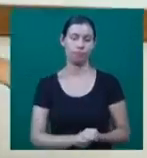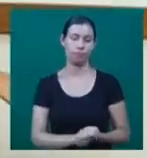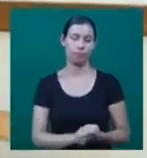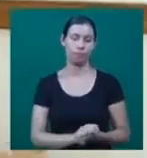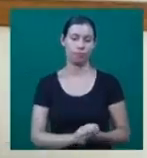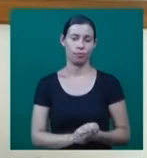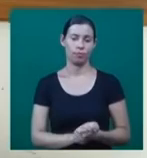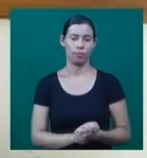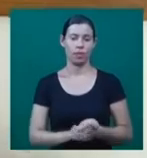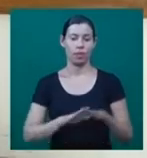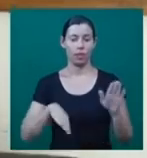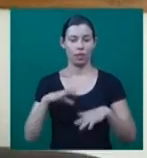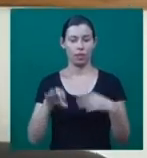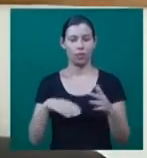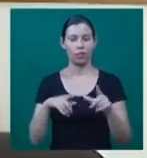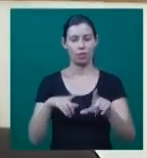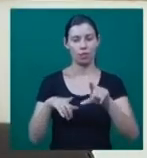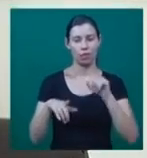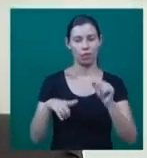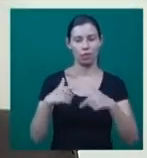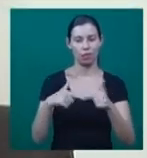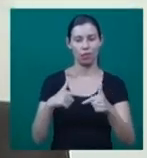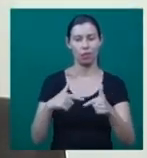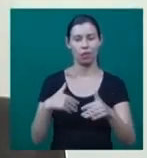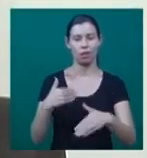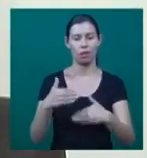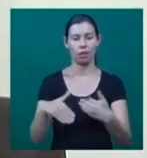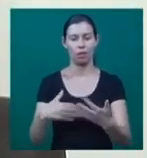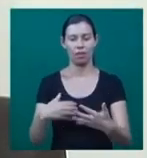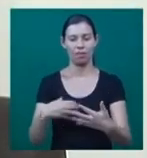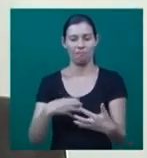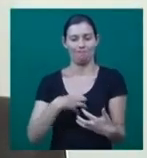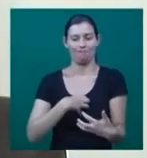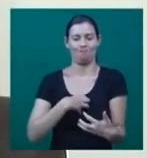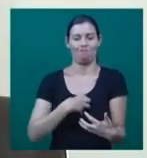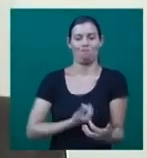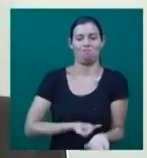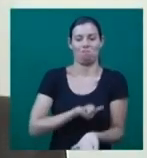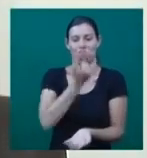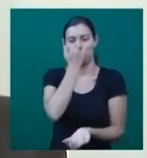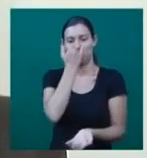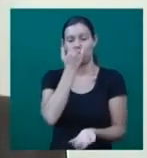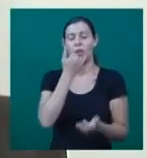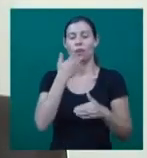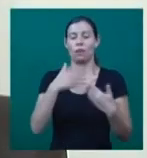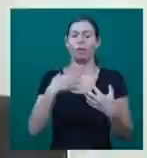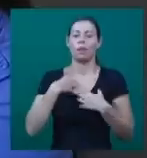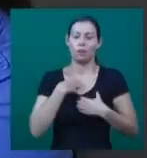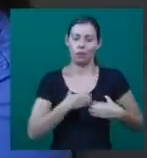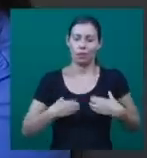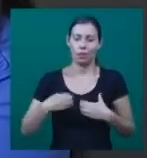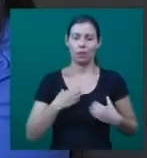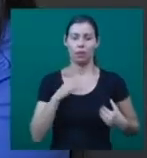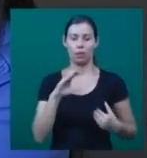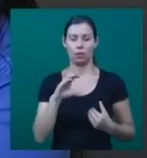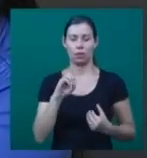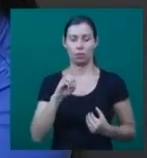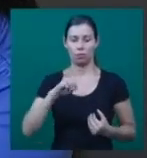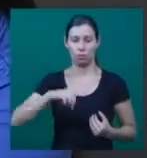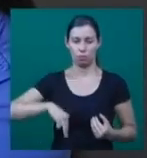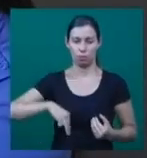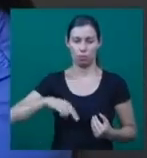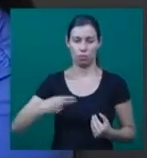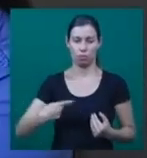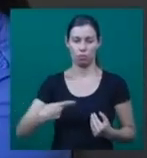que a frustração de uma escolha profissional errada pode levar a pessoa a ter ansiedade e compulsões. Geralmente, quando a